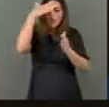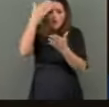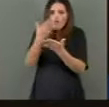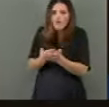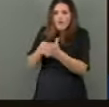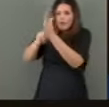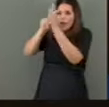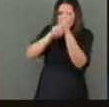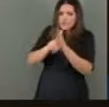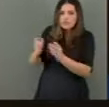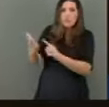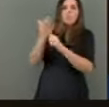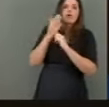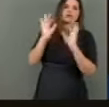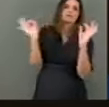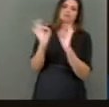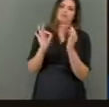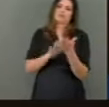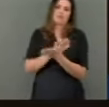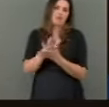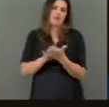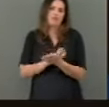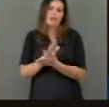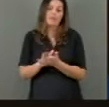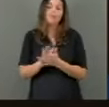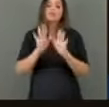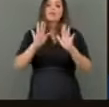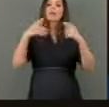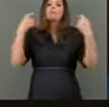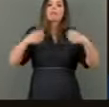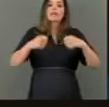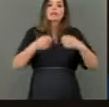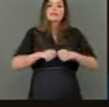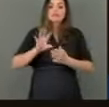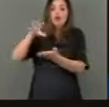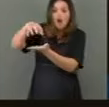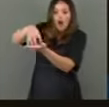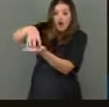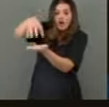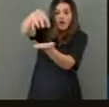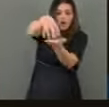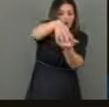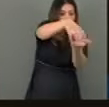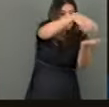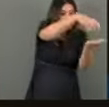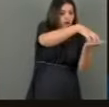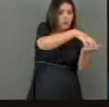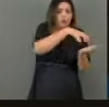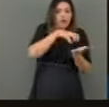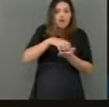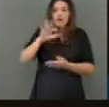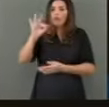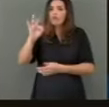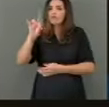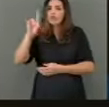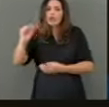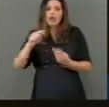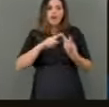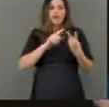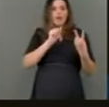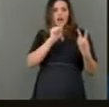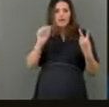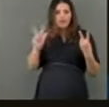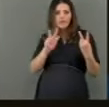para isso. Nós temos que olhar órgãos reguladores que têm FDA, Anvisa,